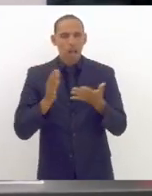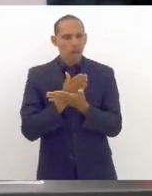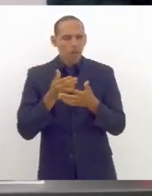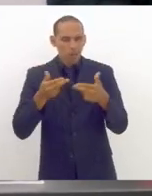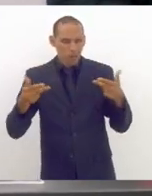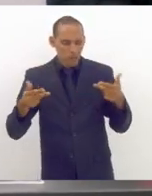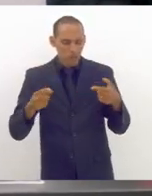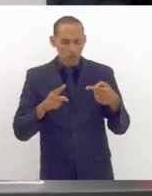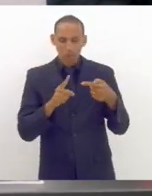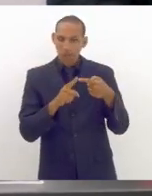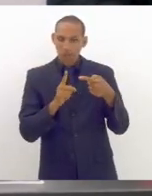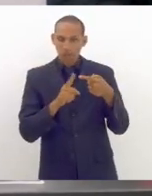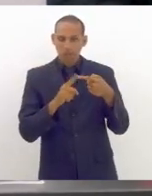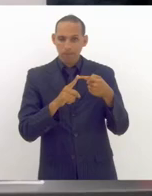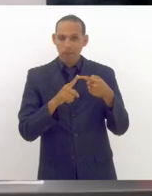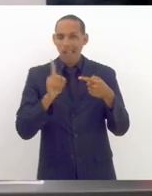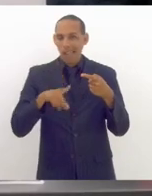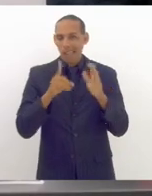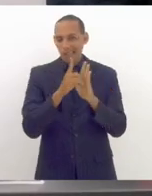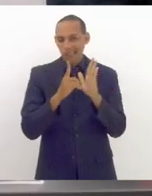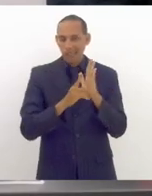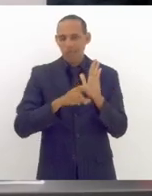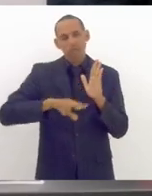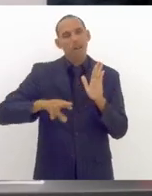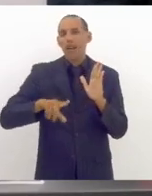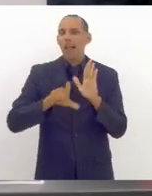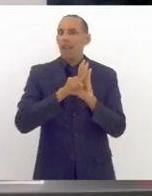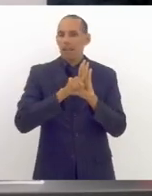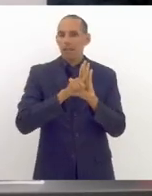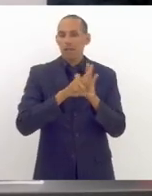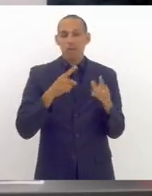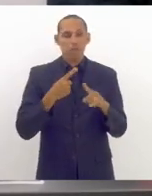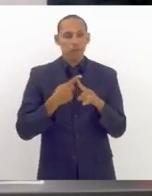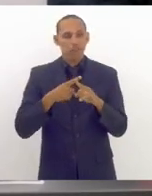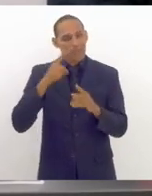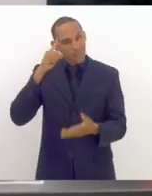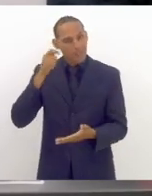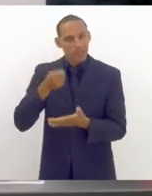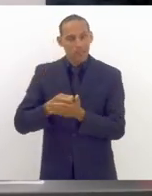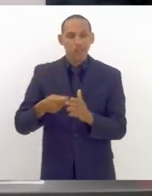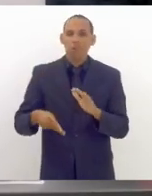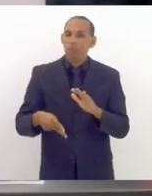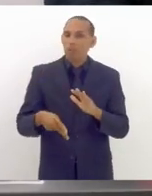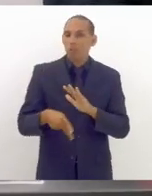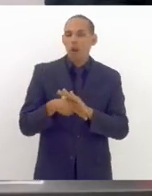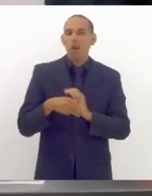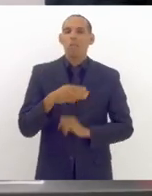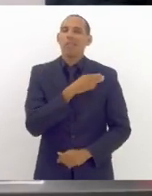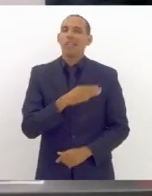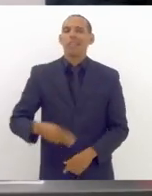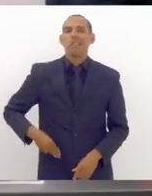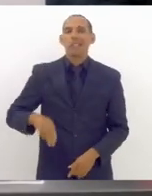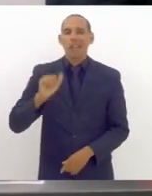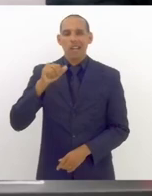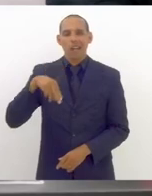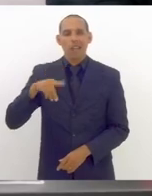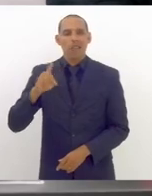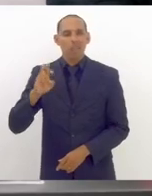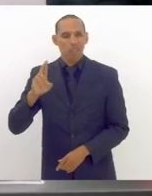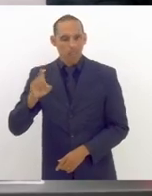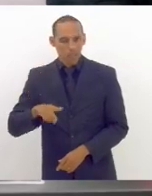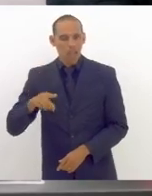veio como decreto e não por lei por conta da decisão do ministro André Mendonça